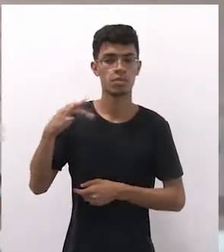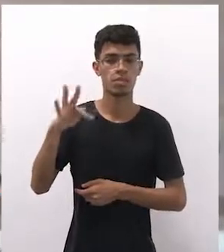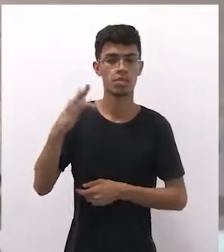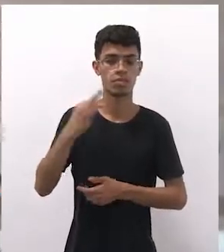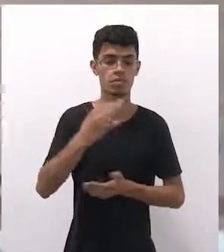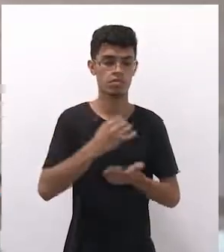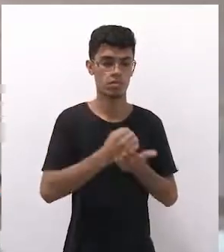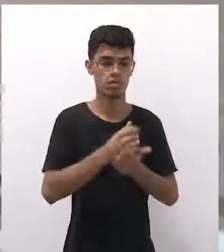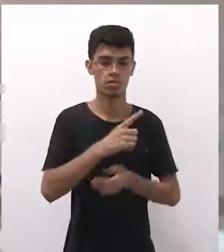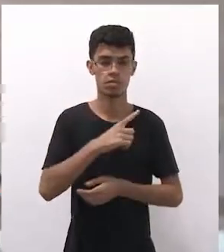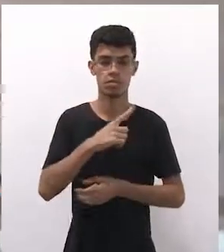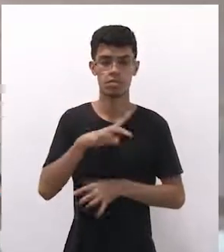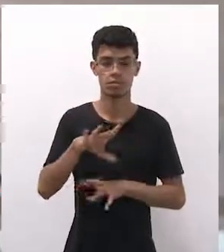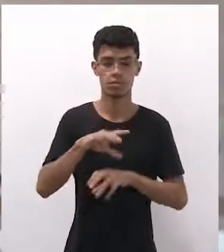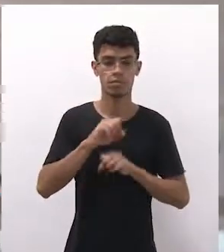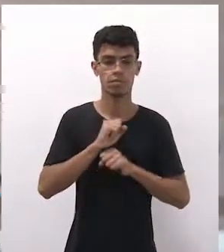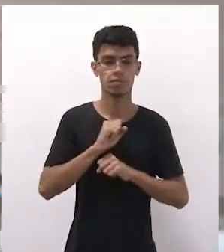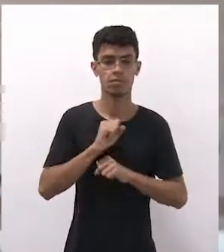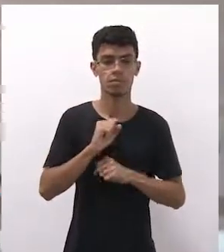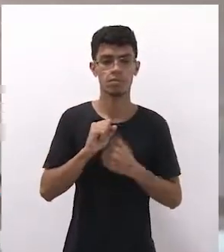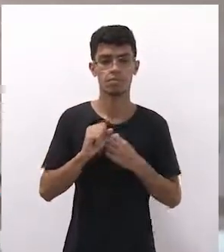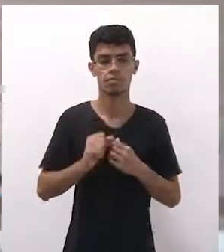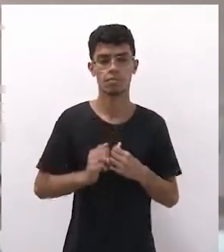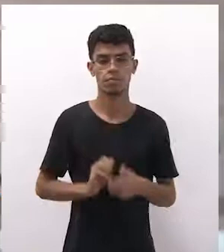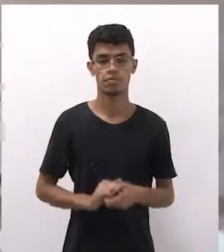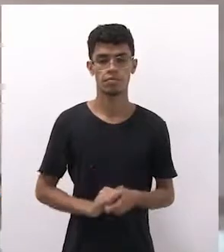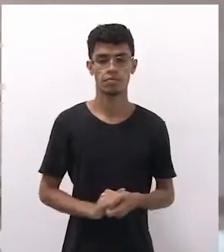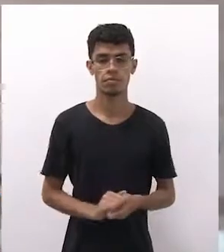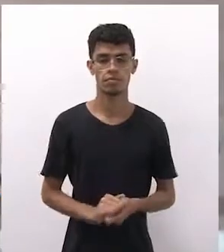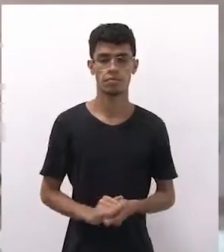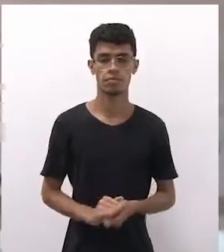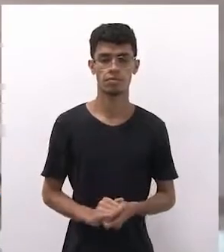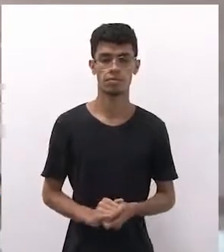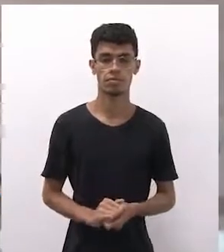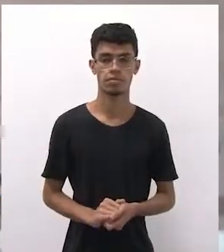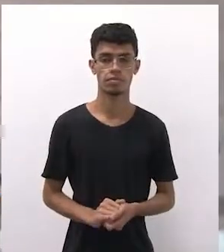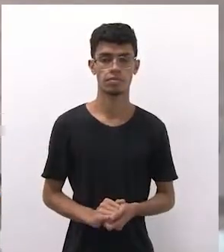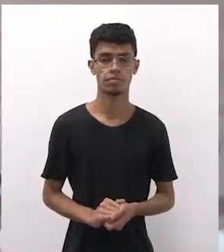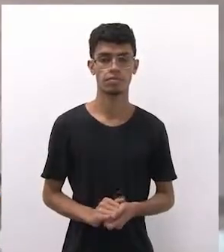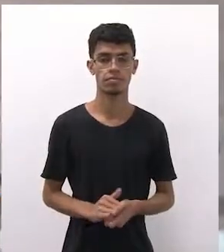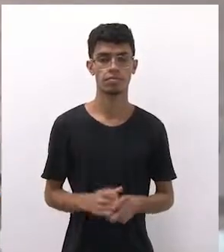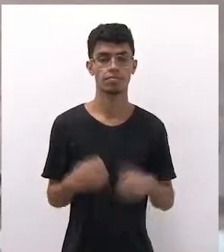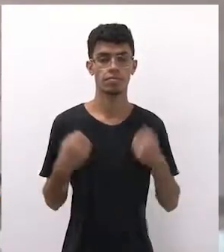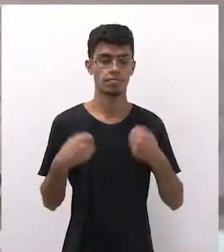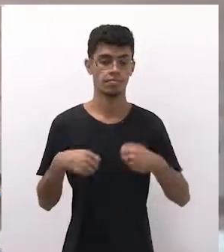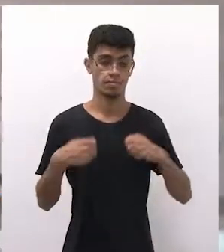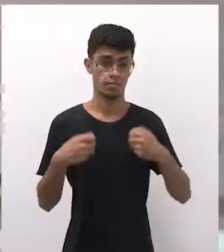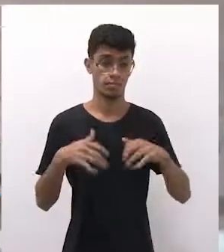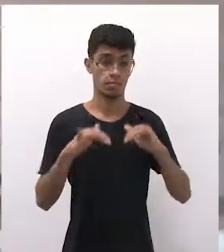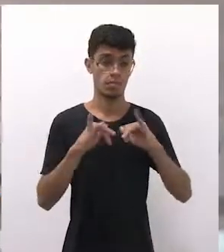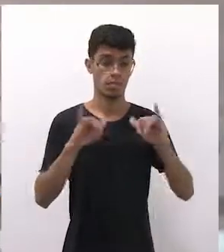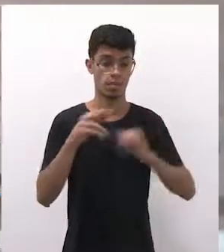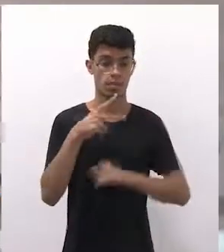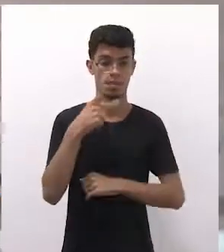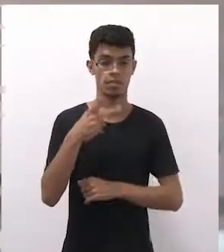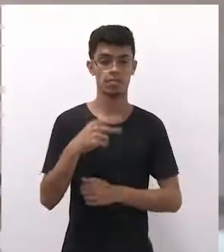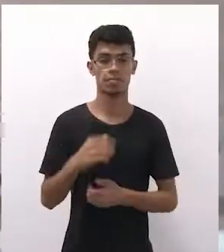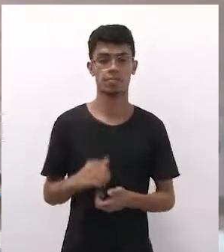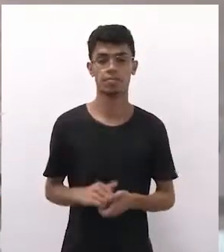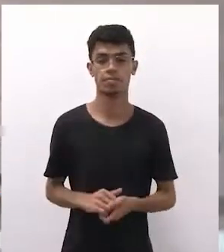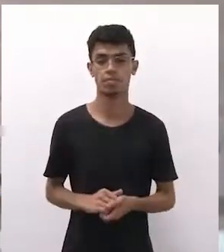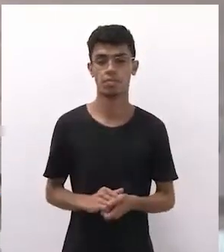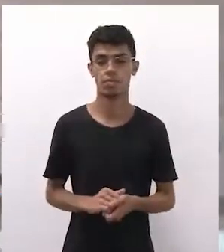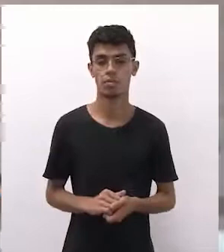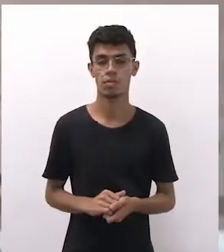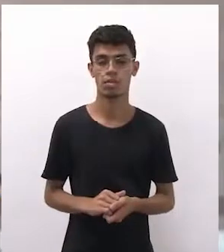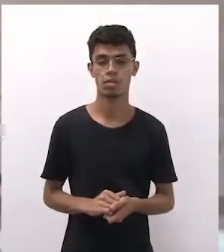deixam. Claro, ele chegou lá, é uma exceção, e aí a gente tem que falar isso, né? Isso é o pior. Uma vez eu ouvi ele falando